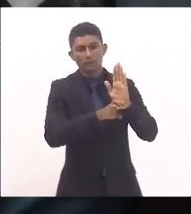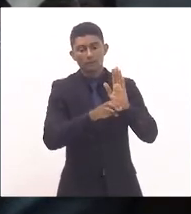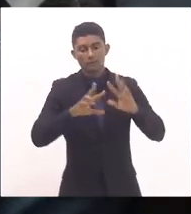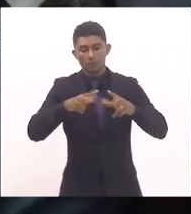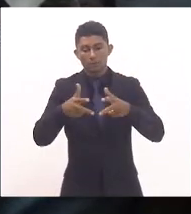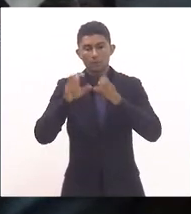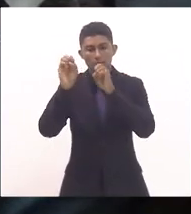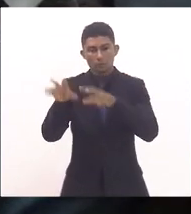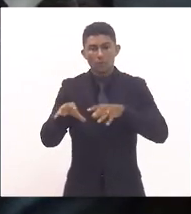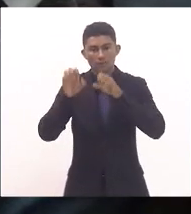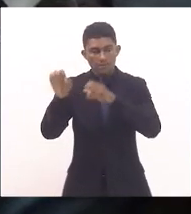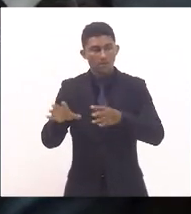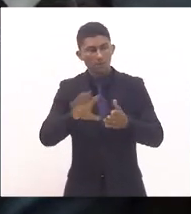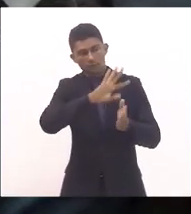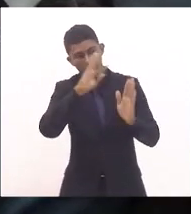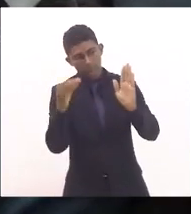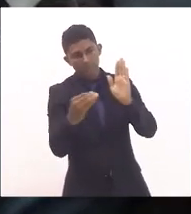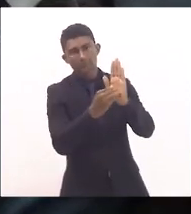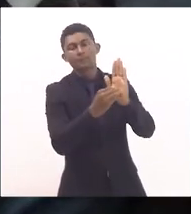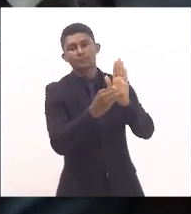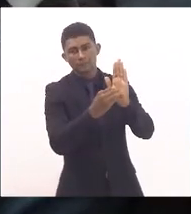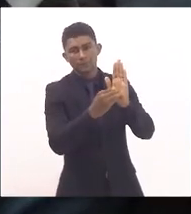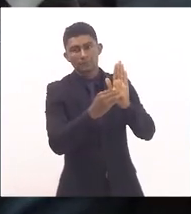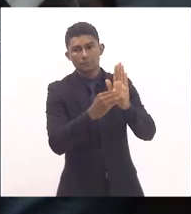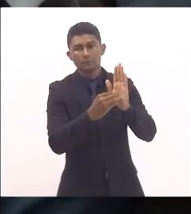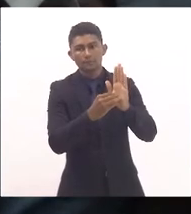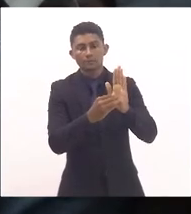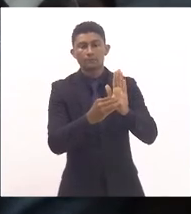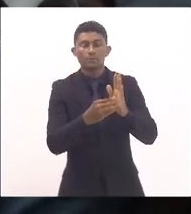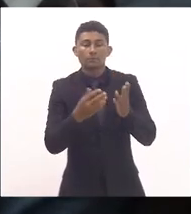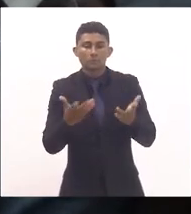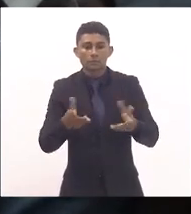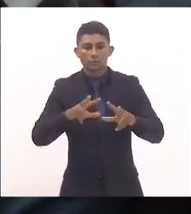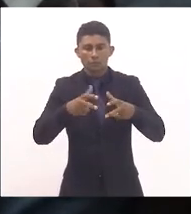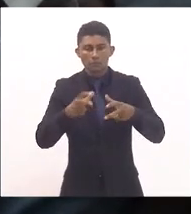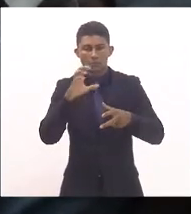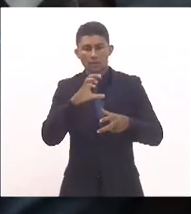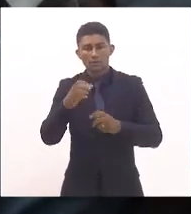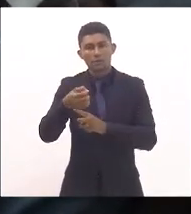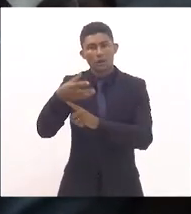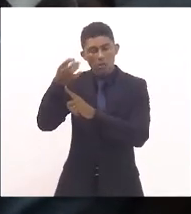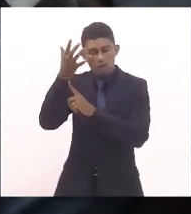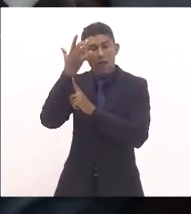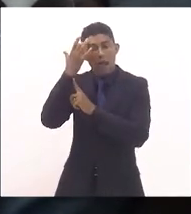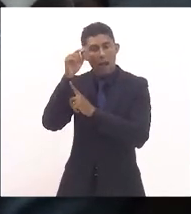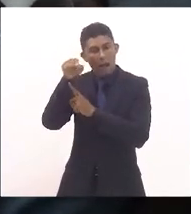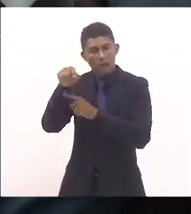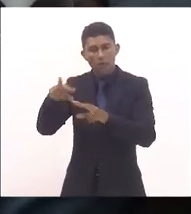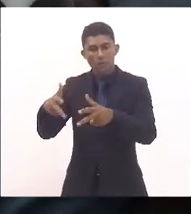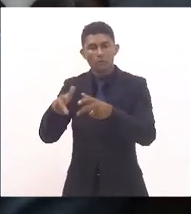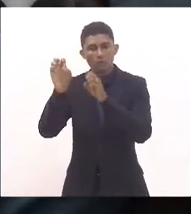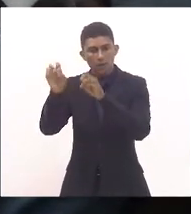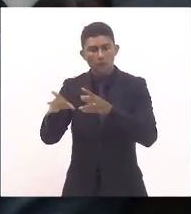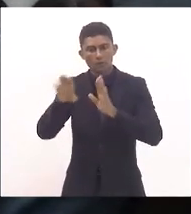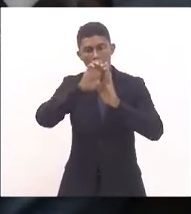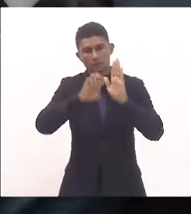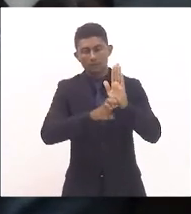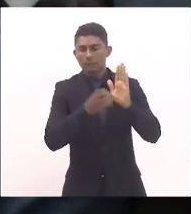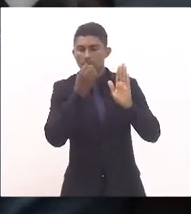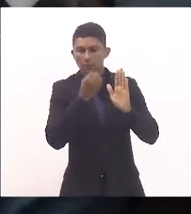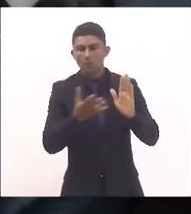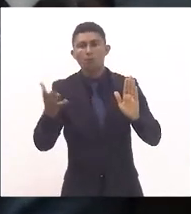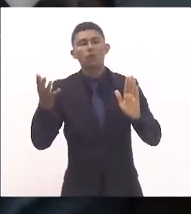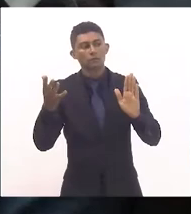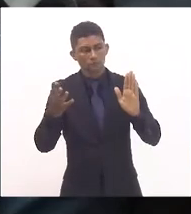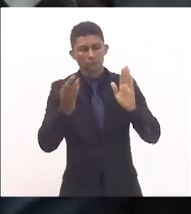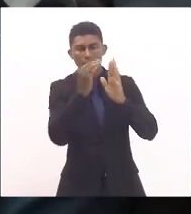que não foi incorporada ao parecer da CCJ, a Comissão de Ciência e Tecnologia acha que a emenda da Comissão de Educação produz avanço na matéria, então, favorável nos termos do parecer da